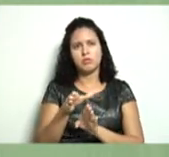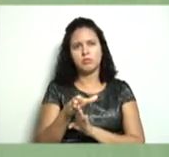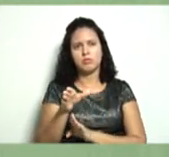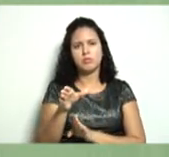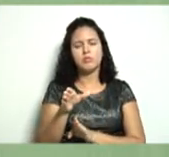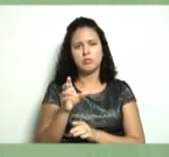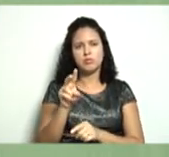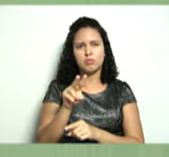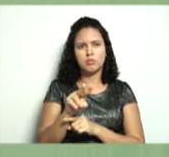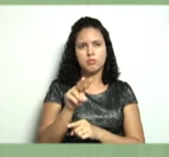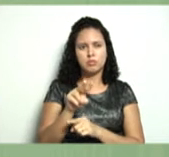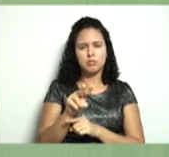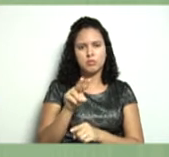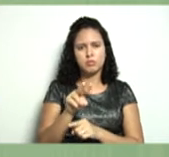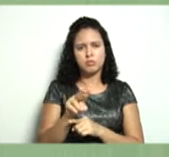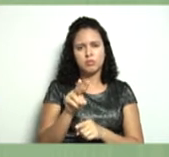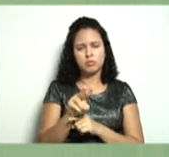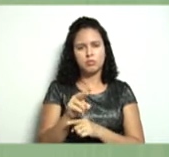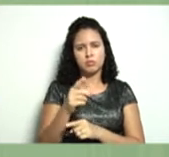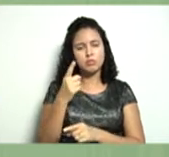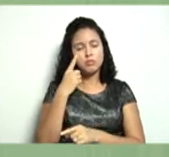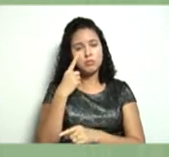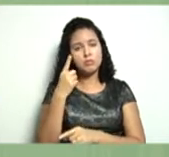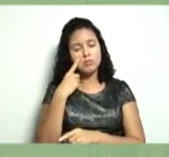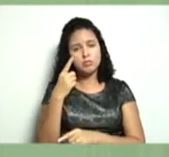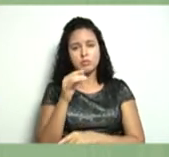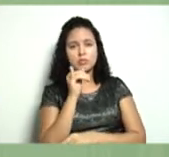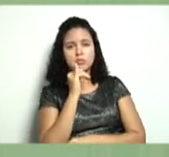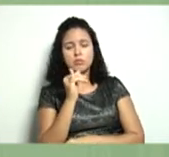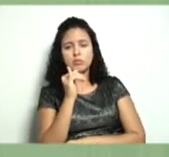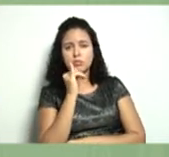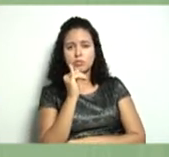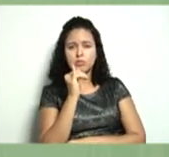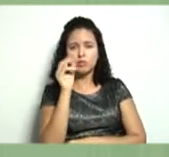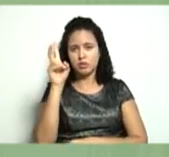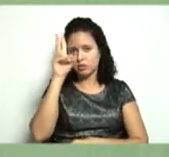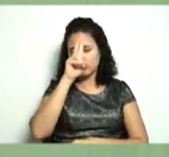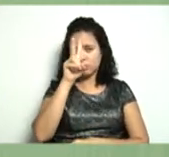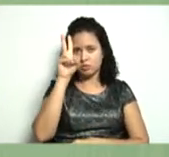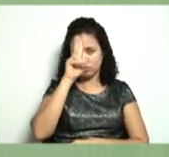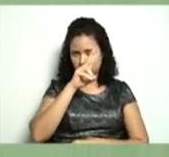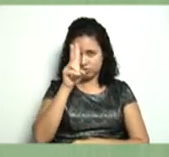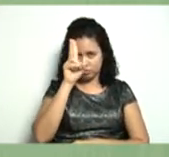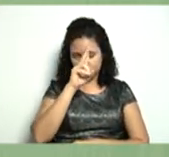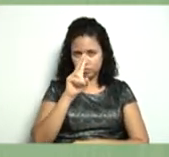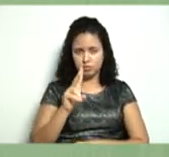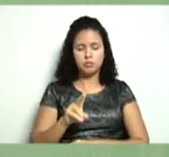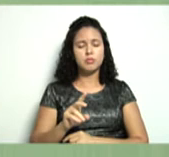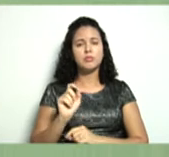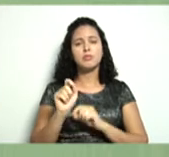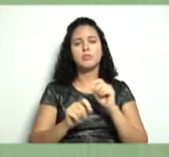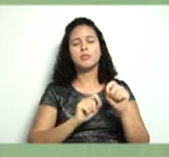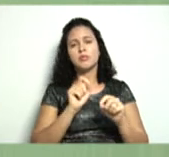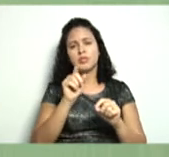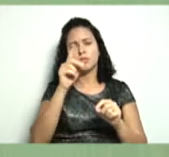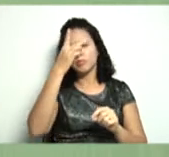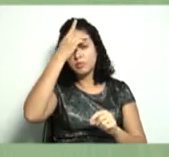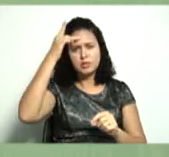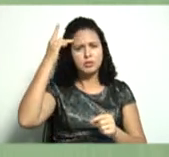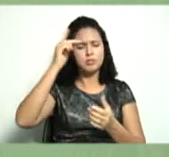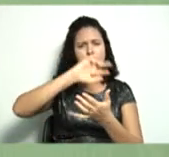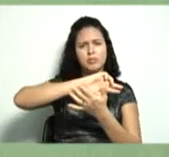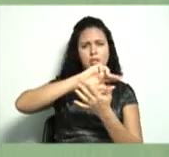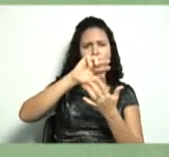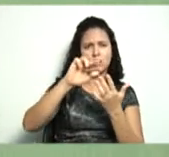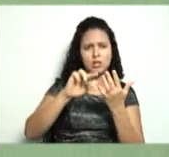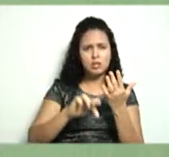fiscal. A gente bem viu aqui, nos exemplos, nas histórias de sucesso que foram apresentadas, várias pessoas que